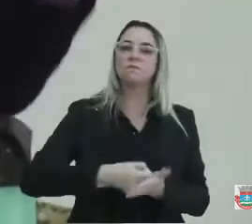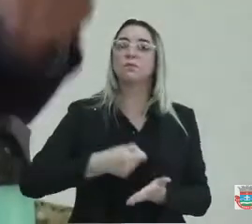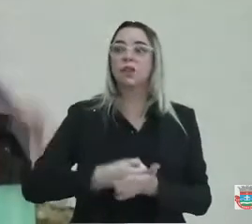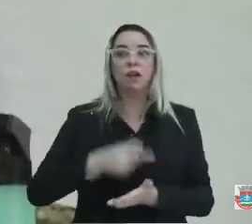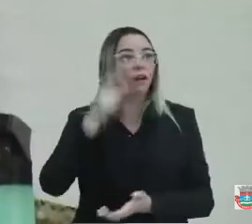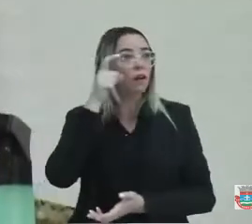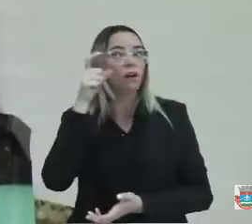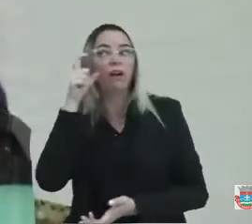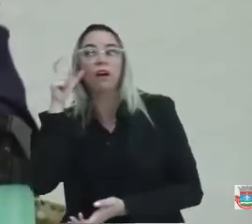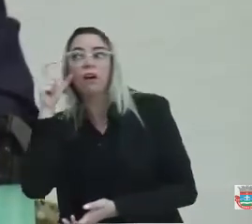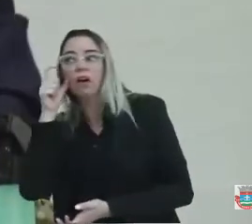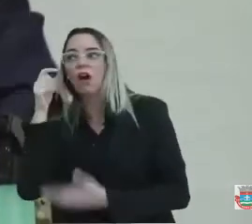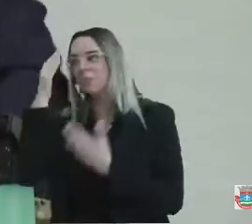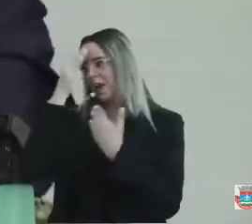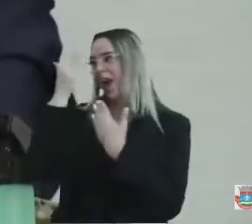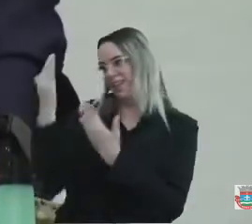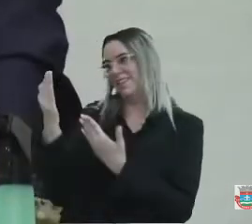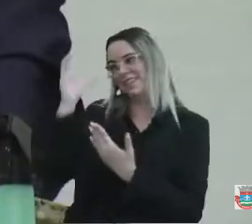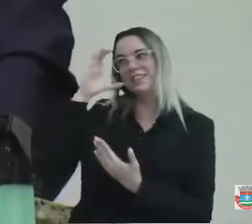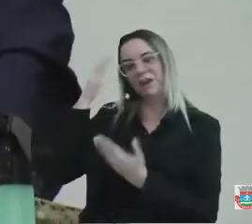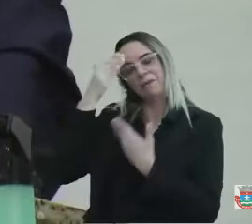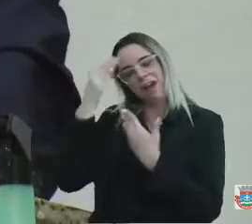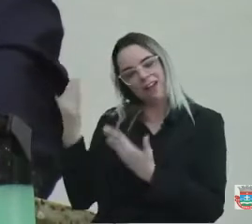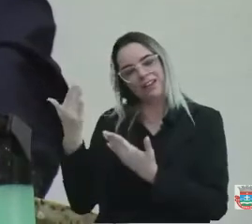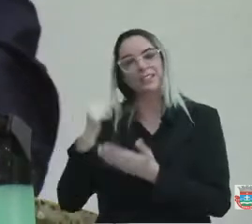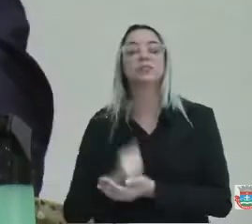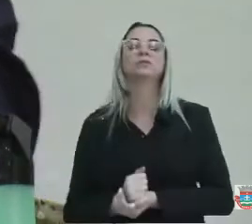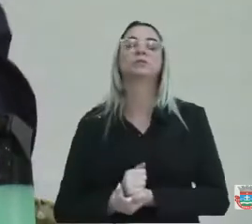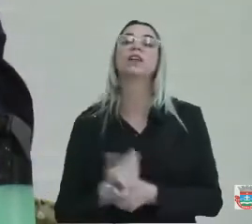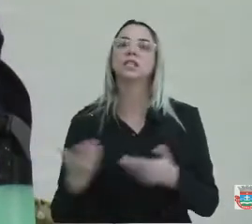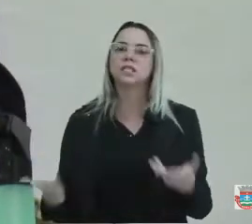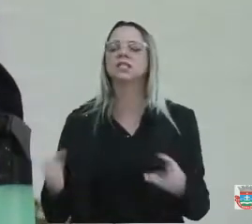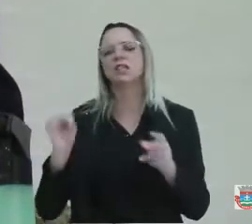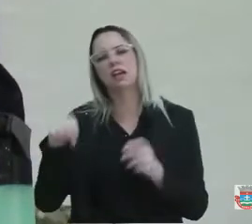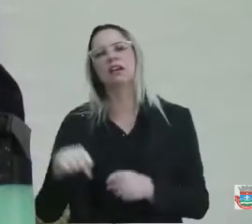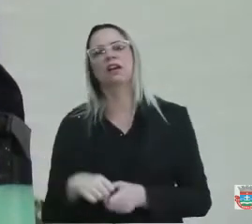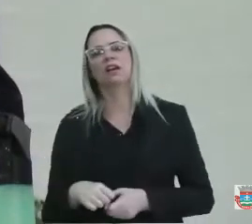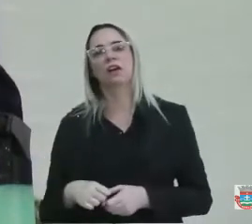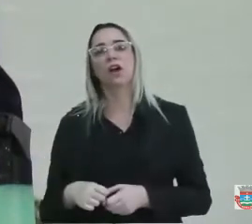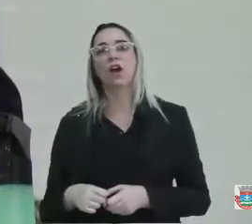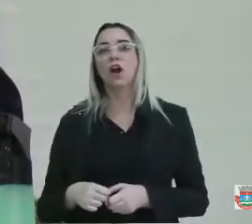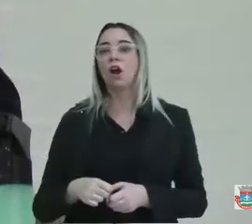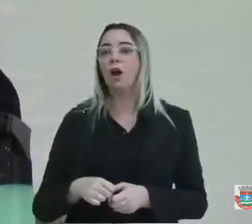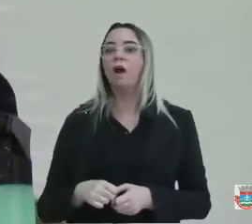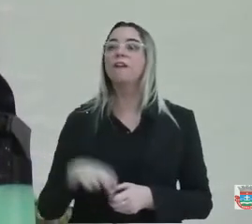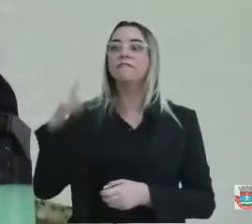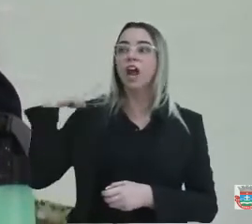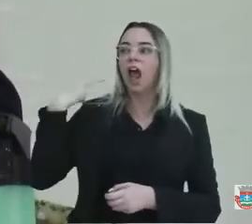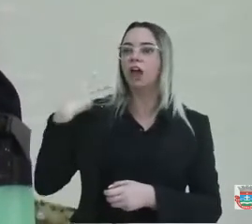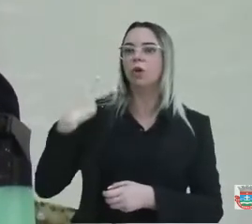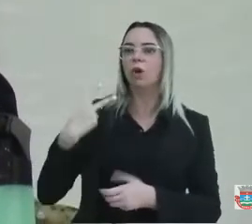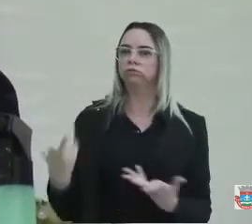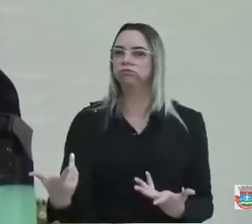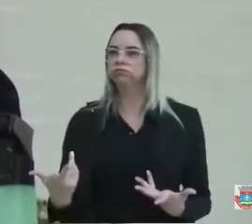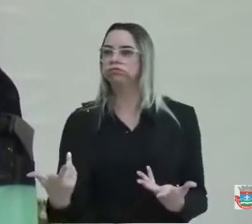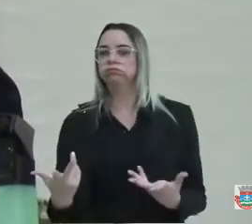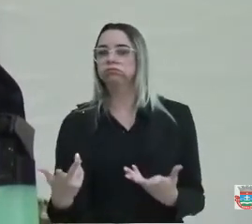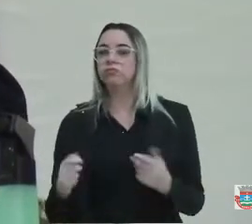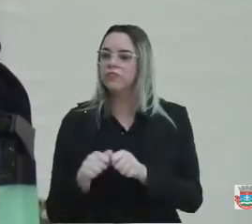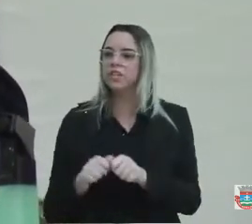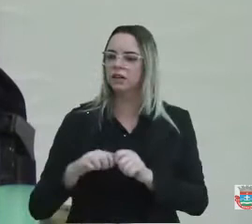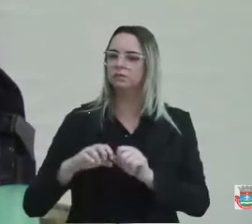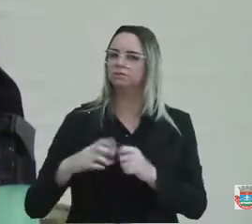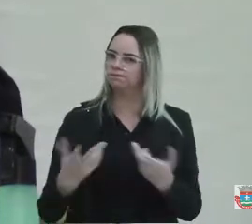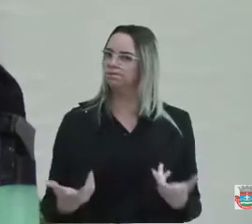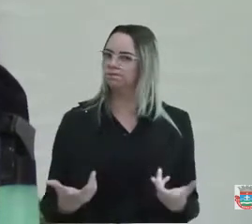fiscalizando, muito obrigado. Pô, aí está vendo? Então, isso é o papel do vereador, tá cobrando e agradecer,